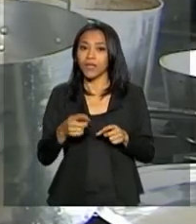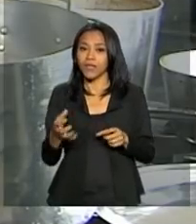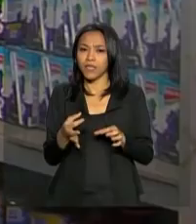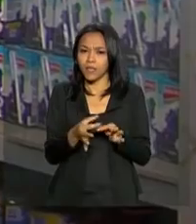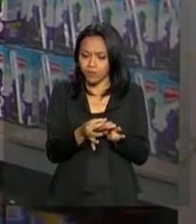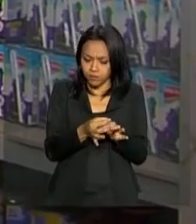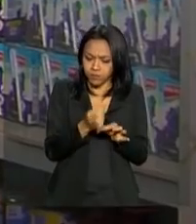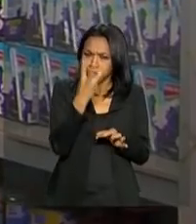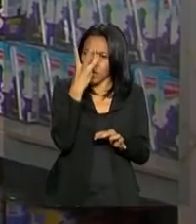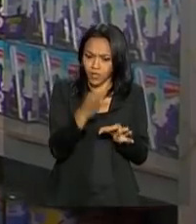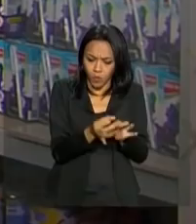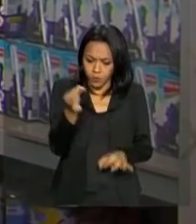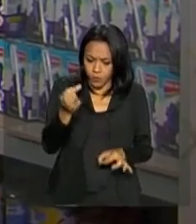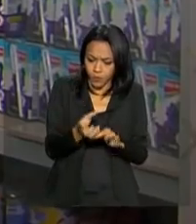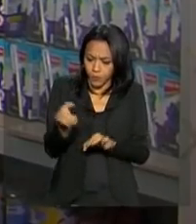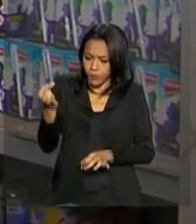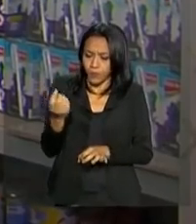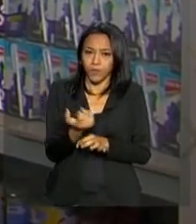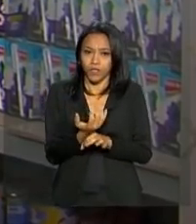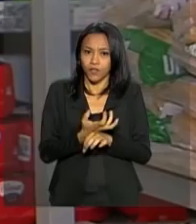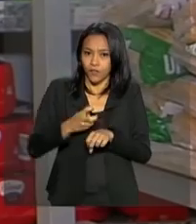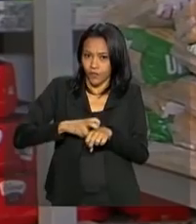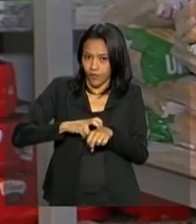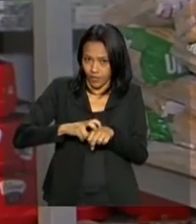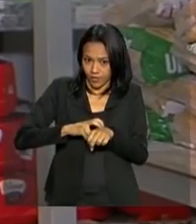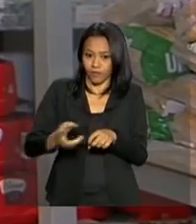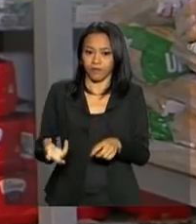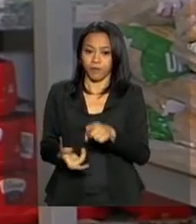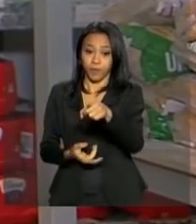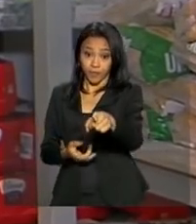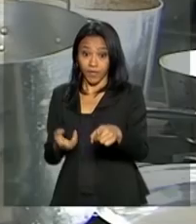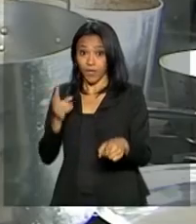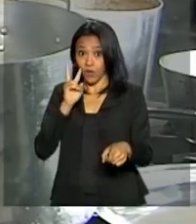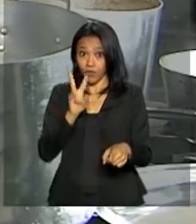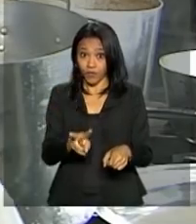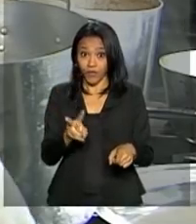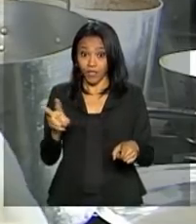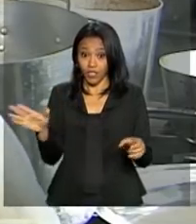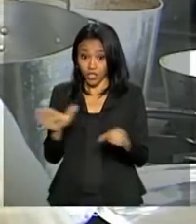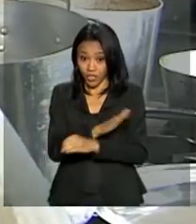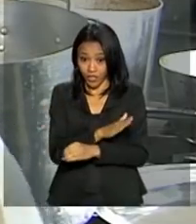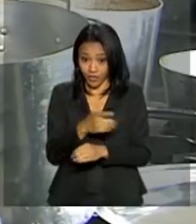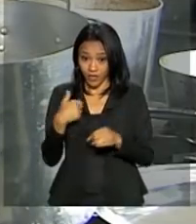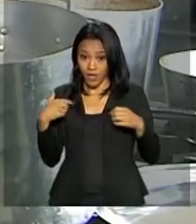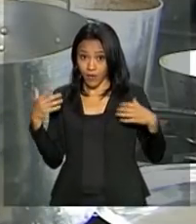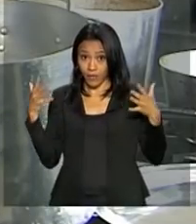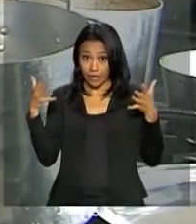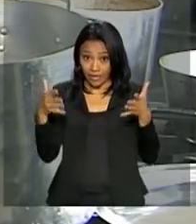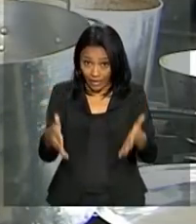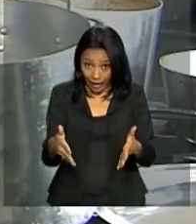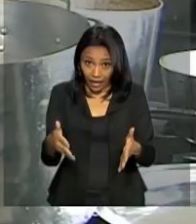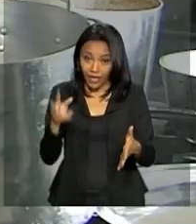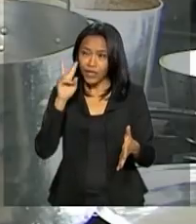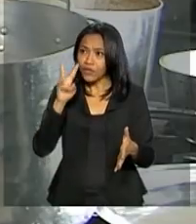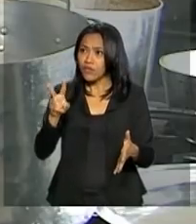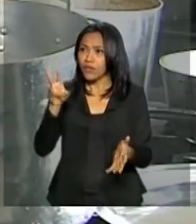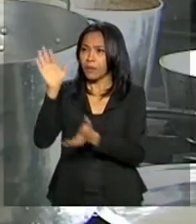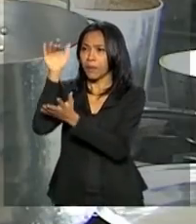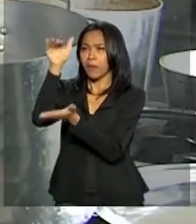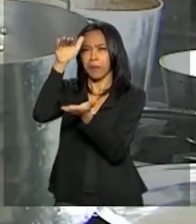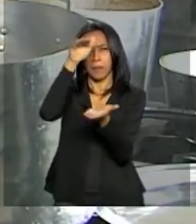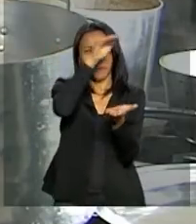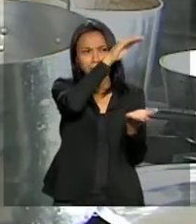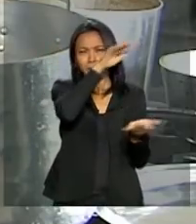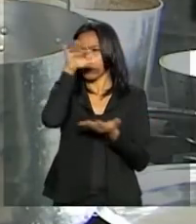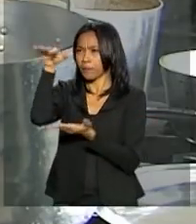mas ea satisfação está a encontrar a despensa cheia eu entrar naquele estoque e ver os alimento